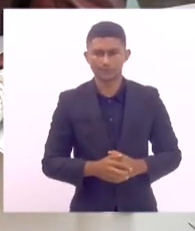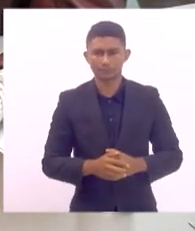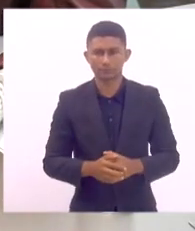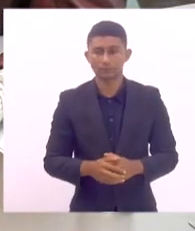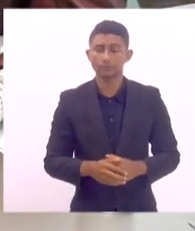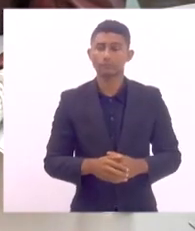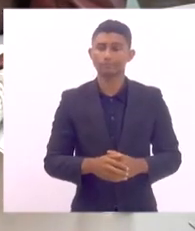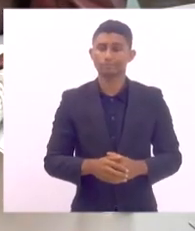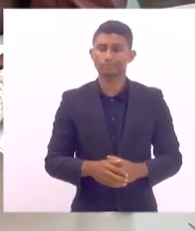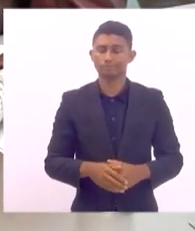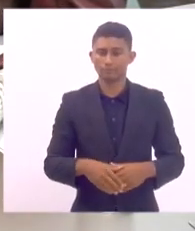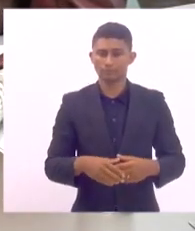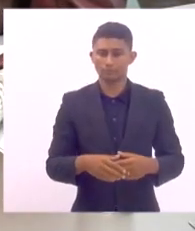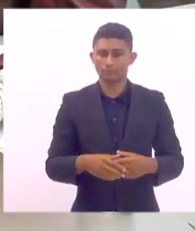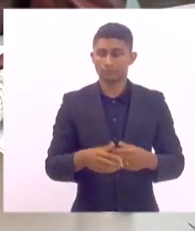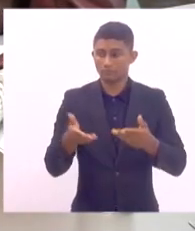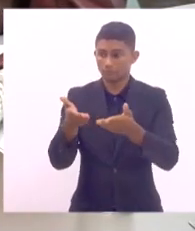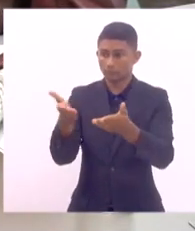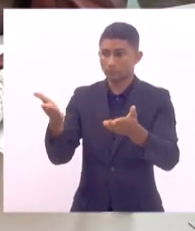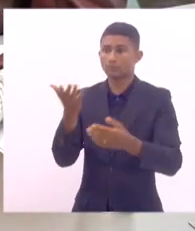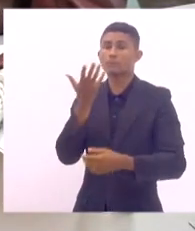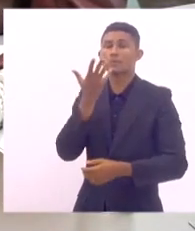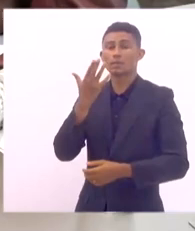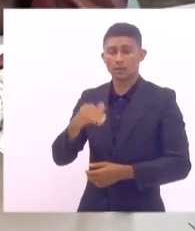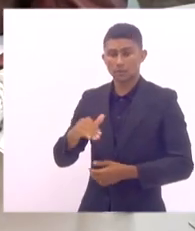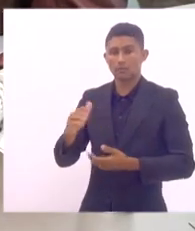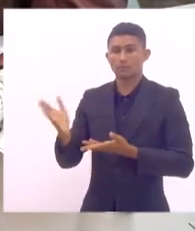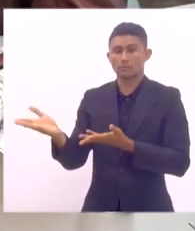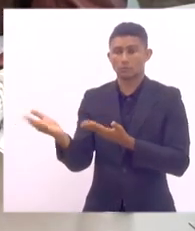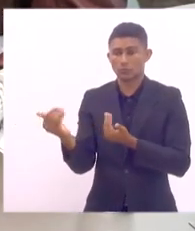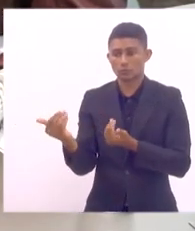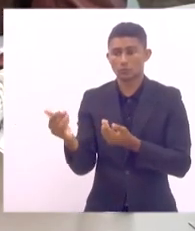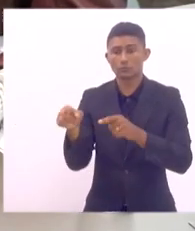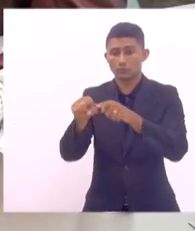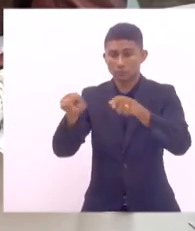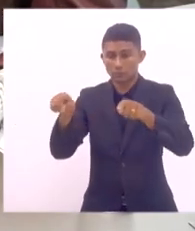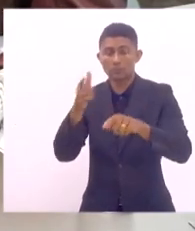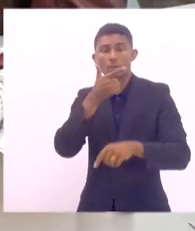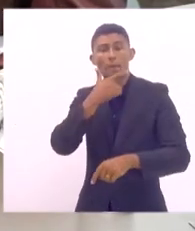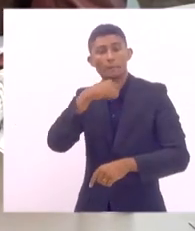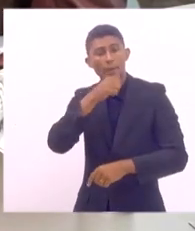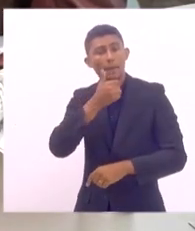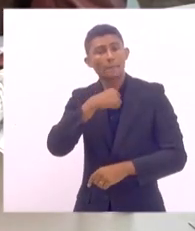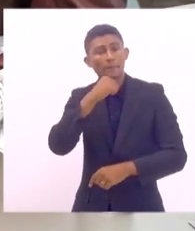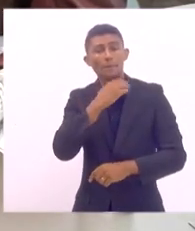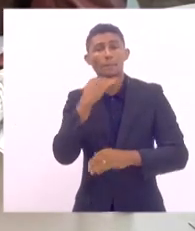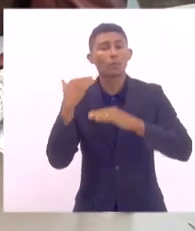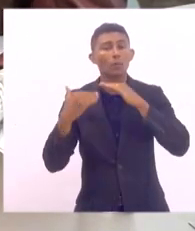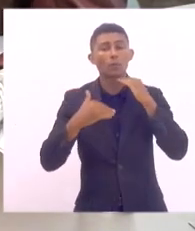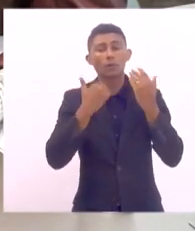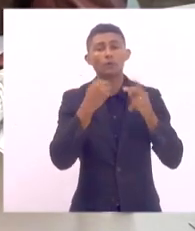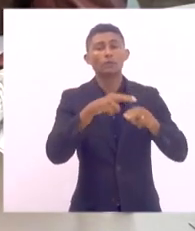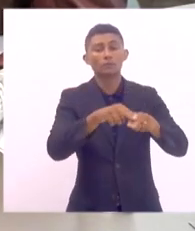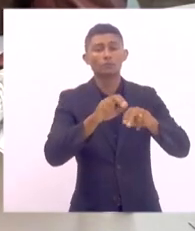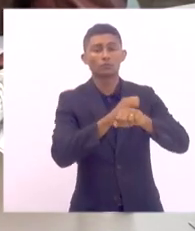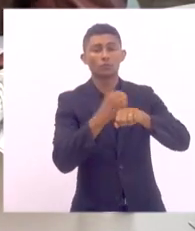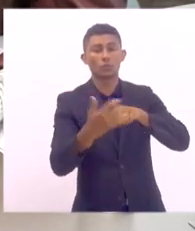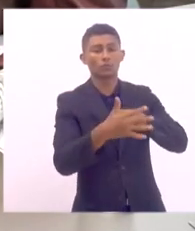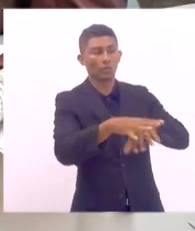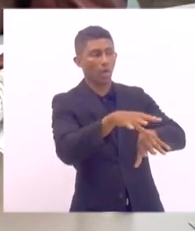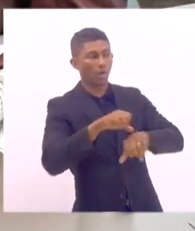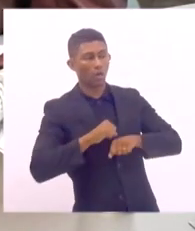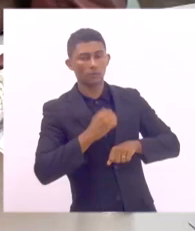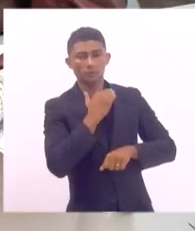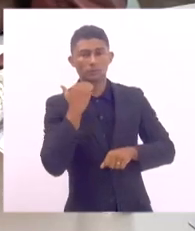farão jus as crianças, adolescentes, que os pais morreram por Covid-19, e aí onde é que está